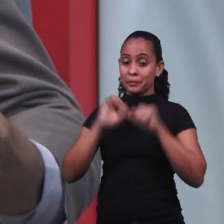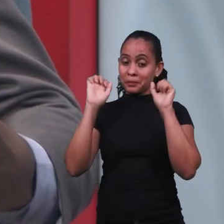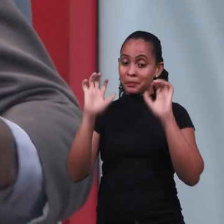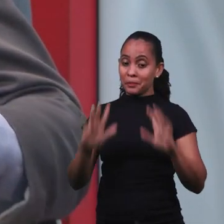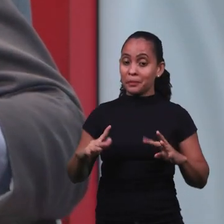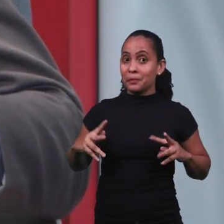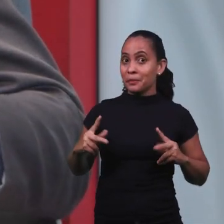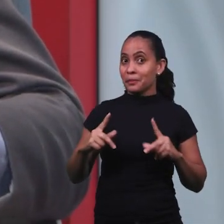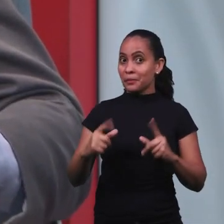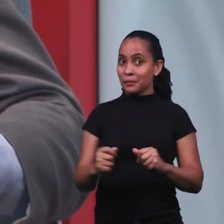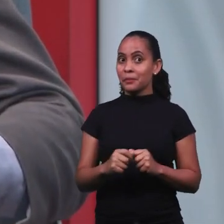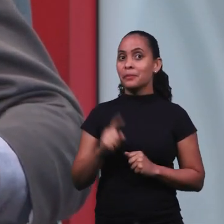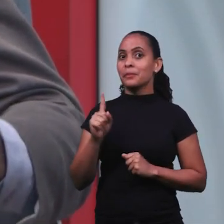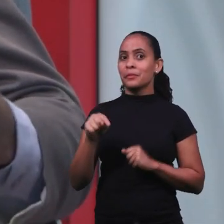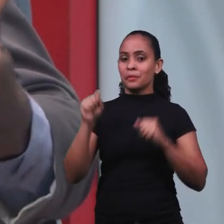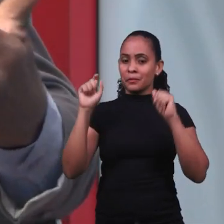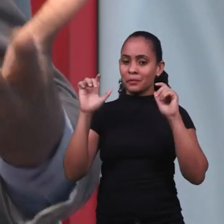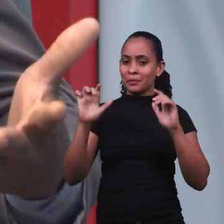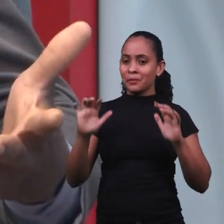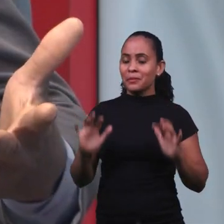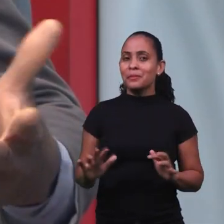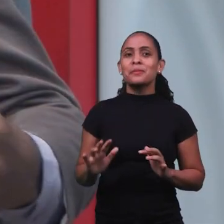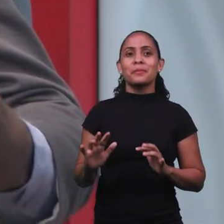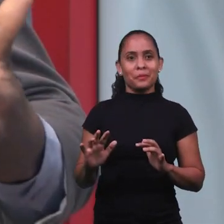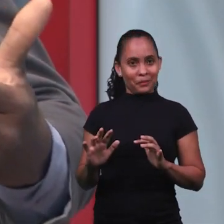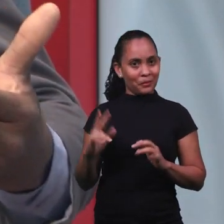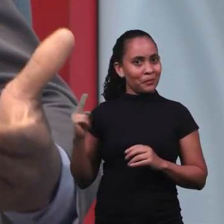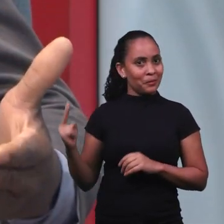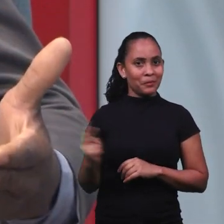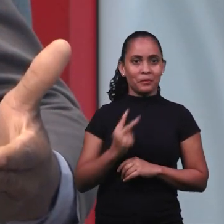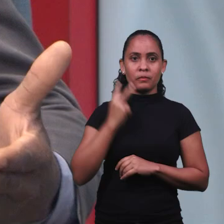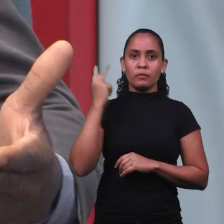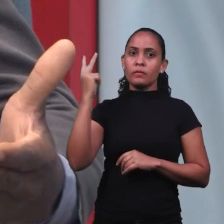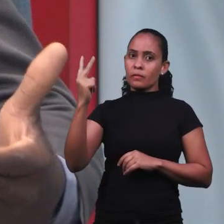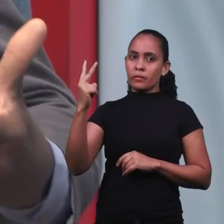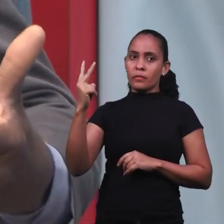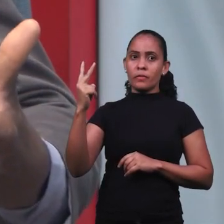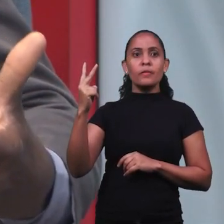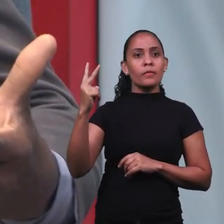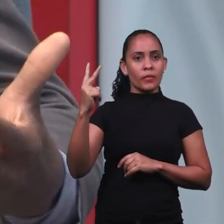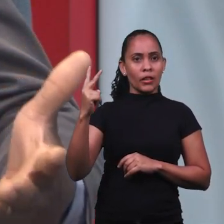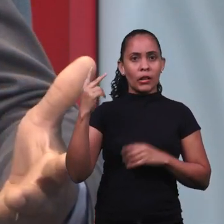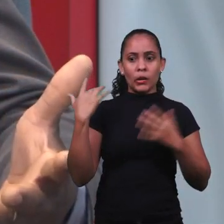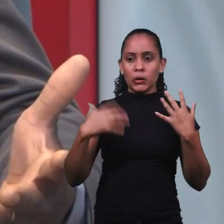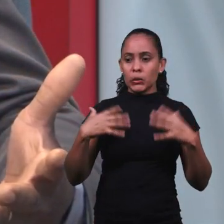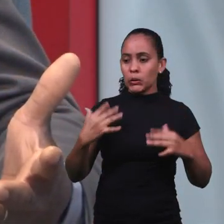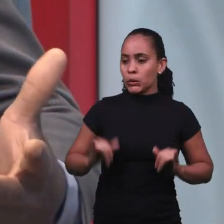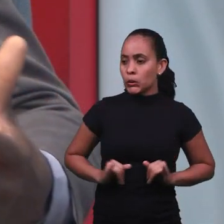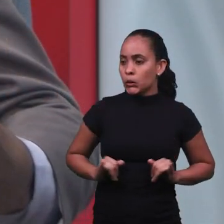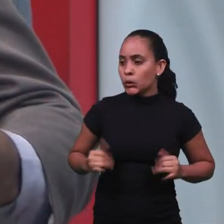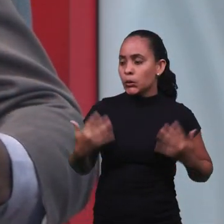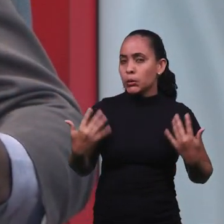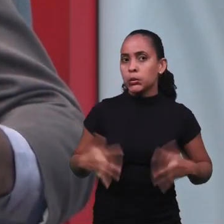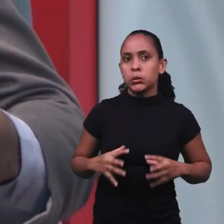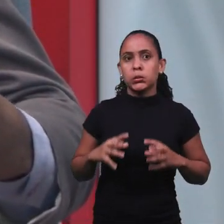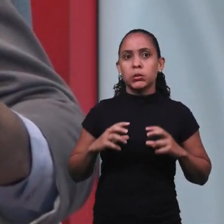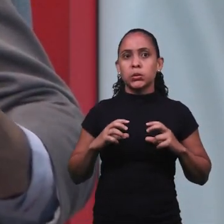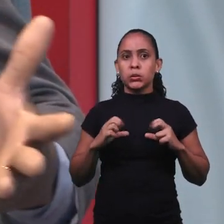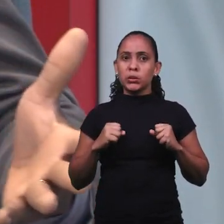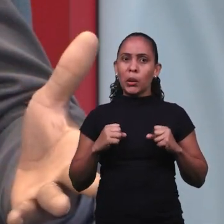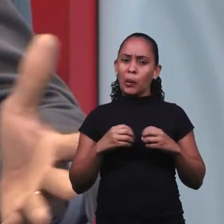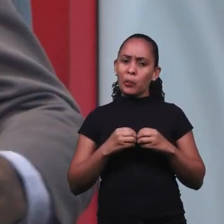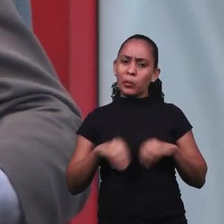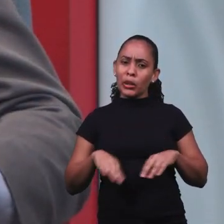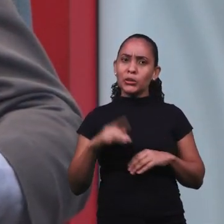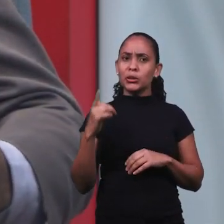em tudo, e a bênção ela enriquece e não acrescenta dores. Então Abraão viveu isso, já velho,